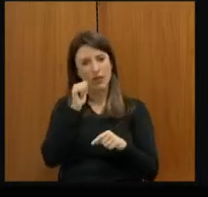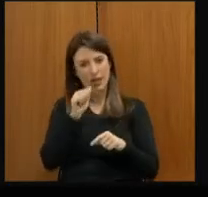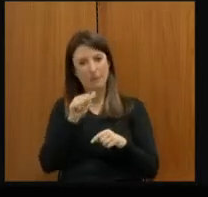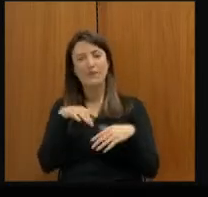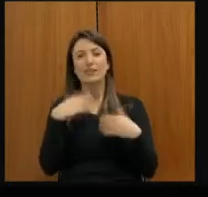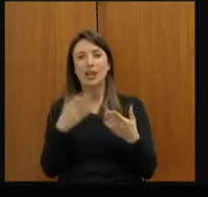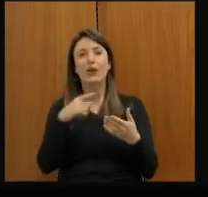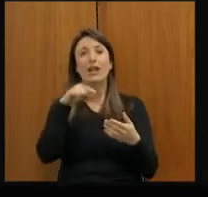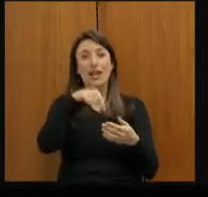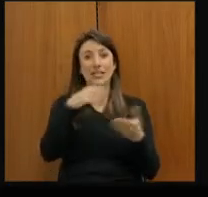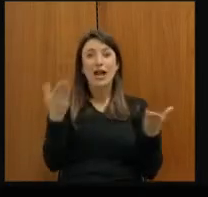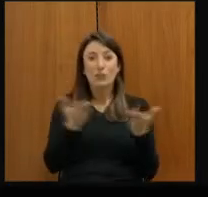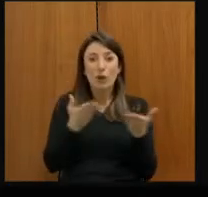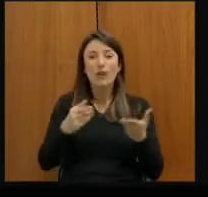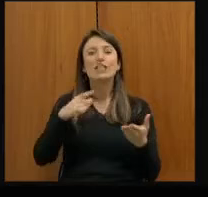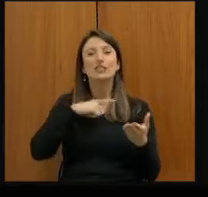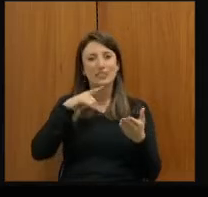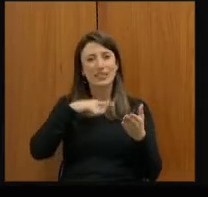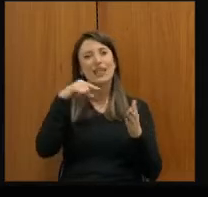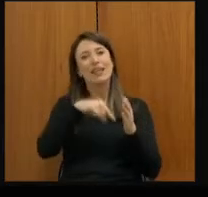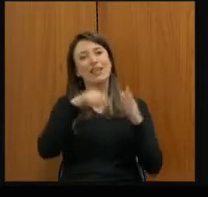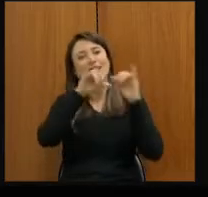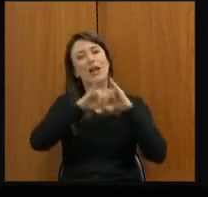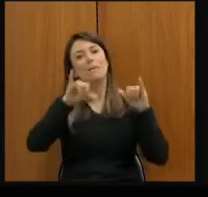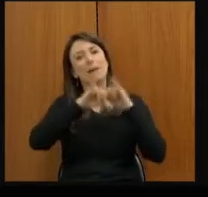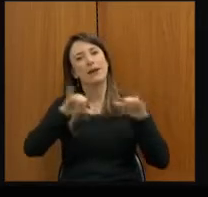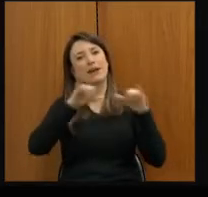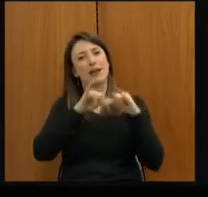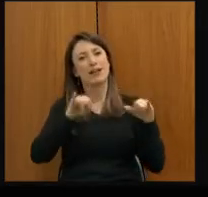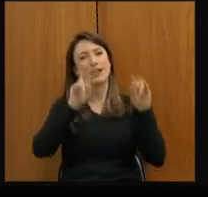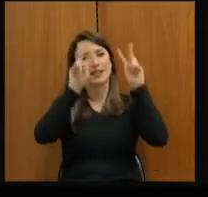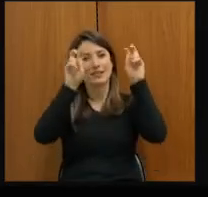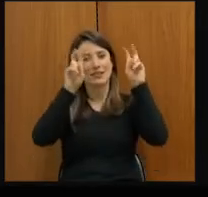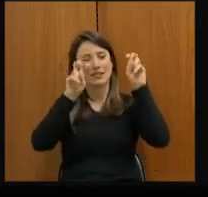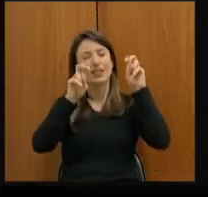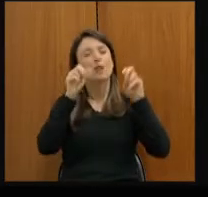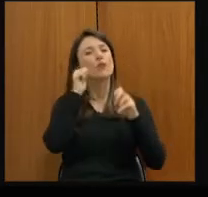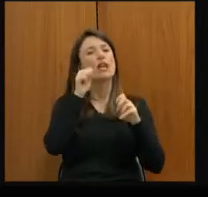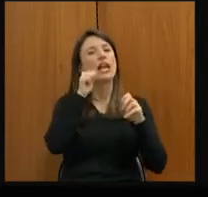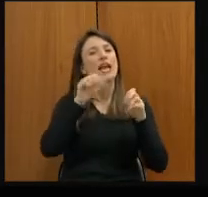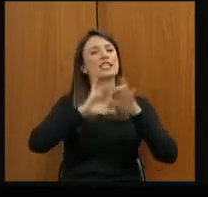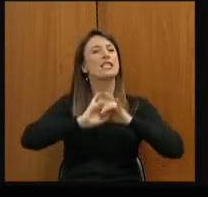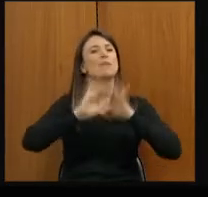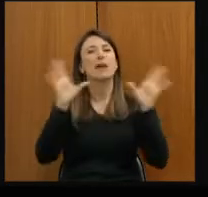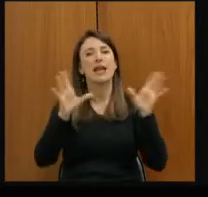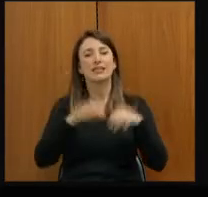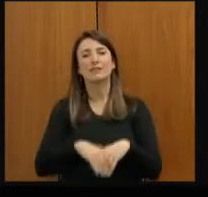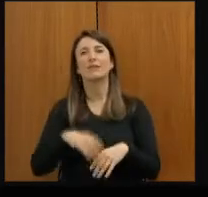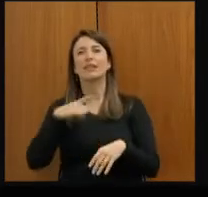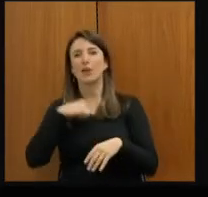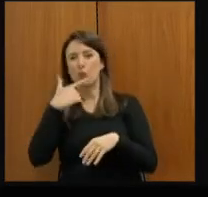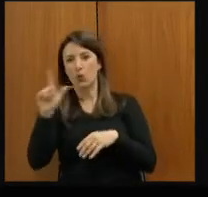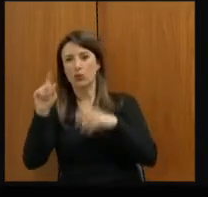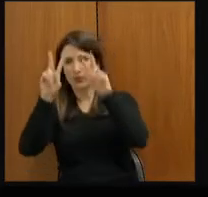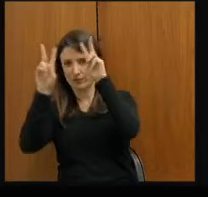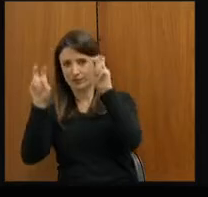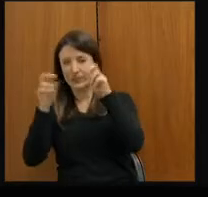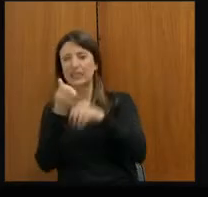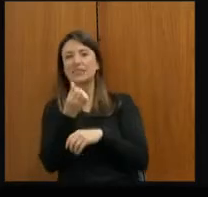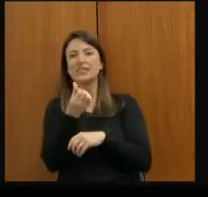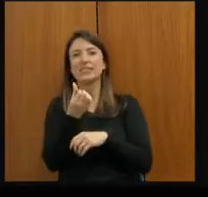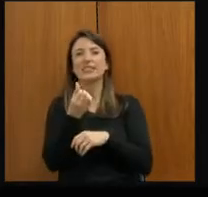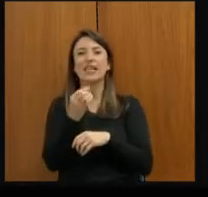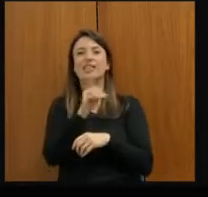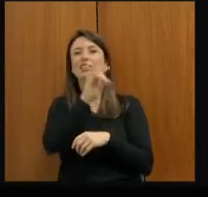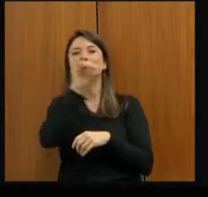o seu chama Mulheres Libertas nós temos aqui 16 dias de ativismo eu não sei se essa aqui vai abrir que eu